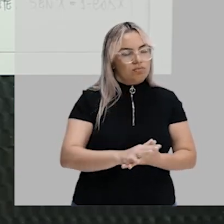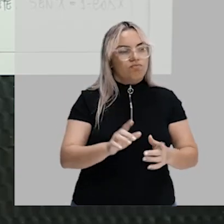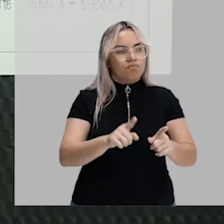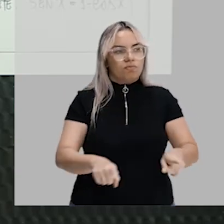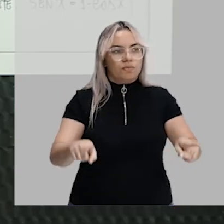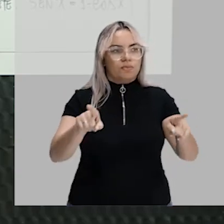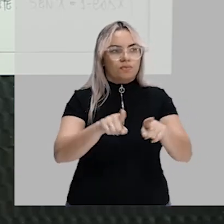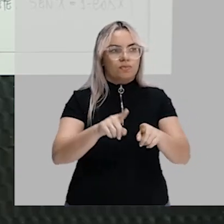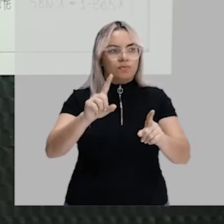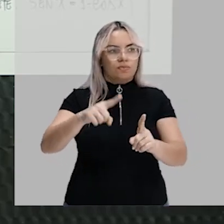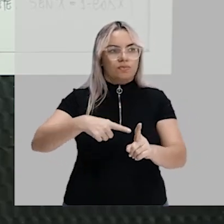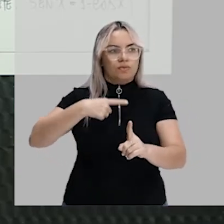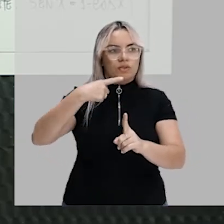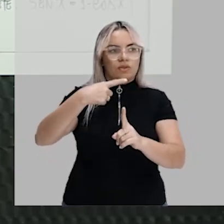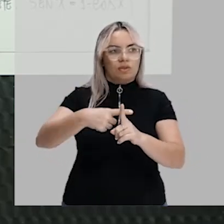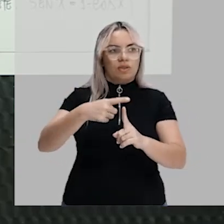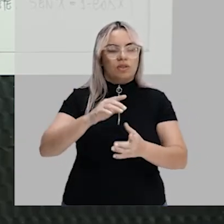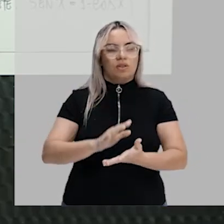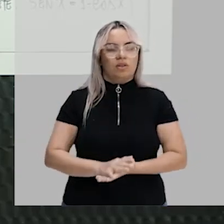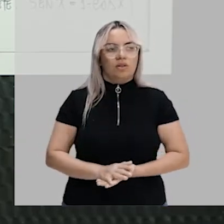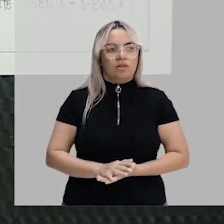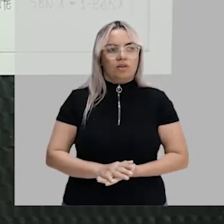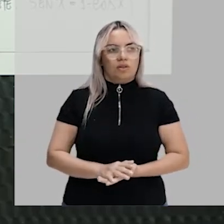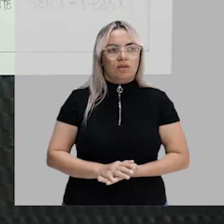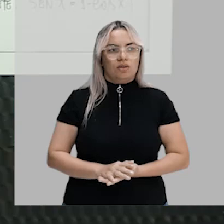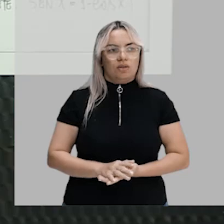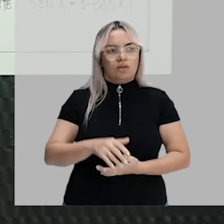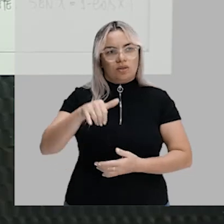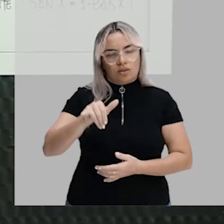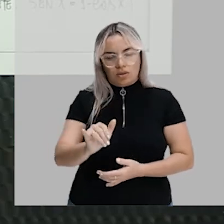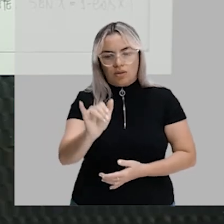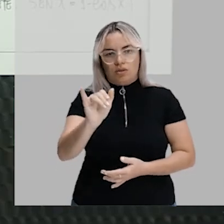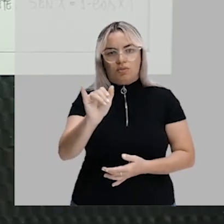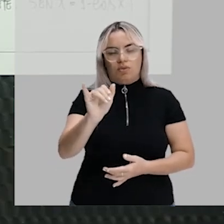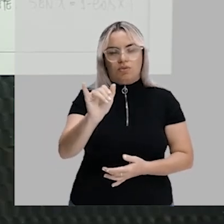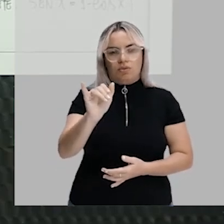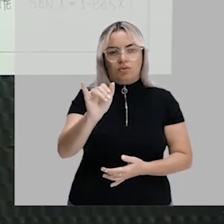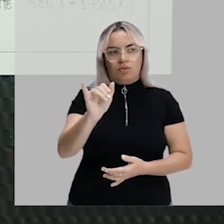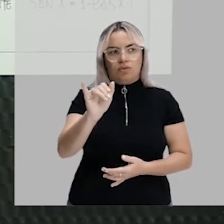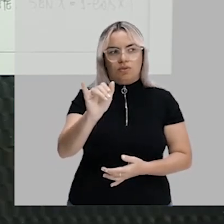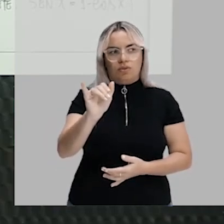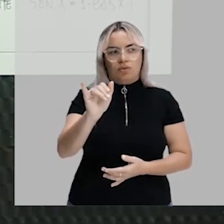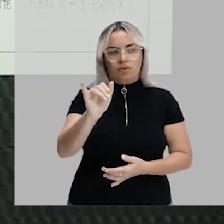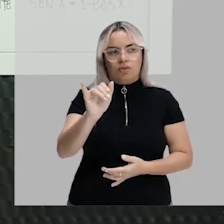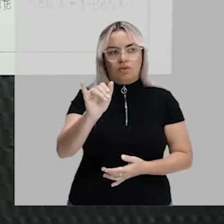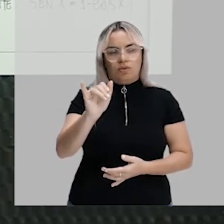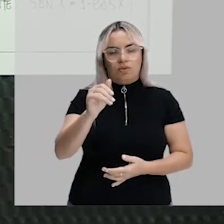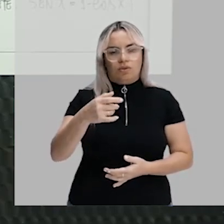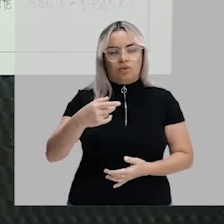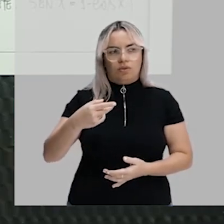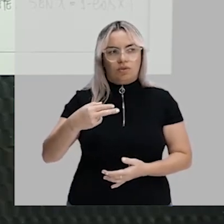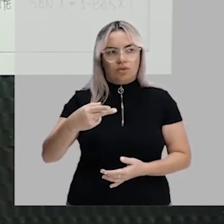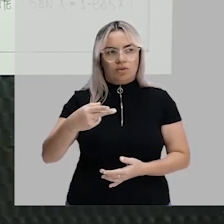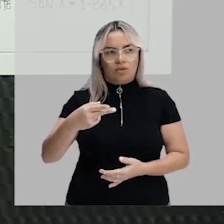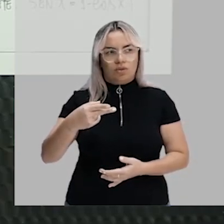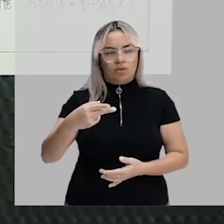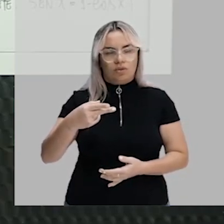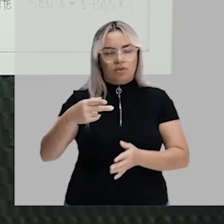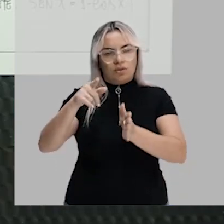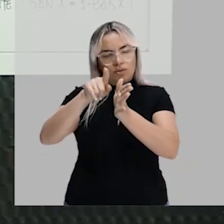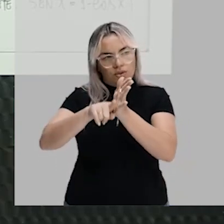de x qual é o seno de x é y - 1 =